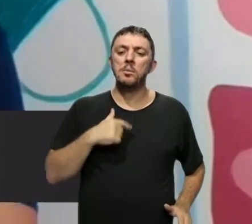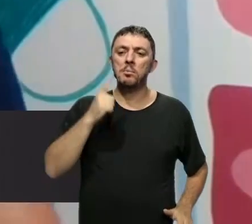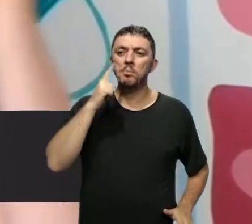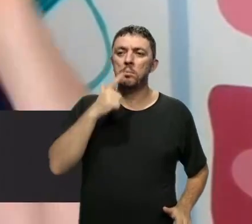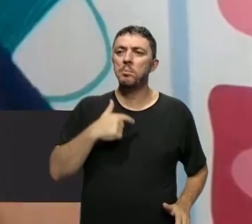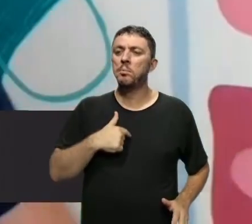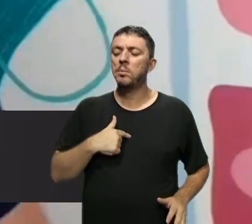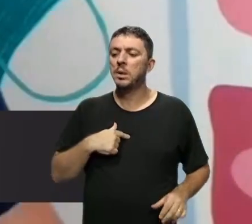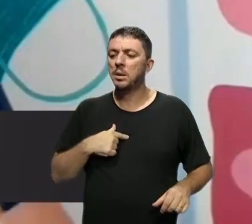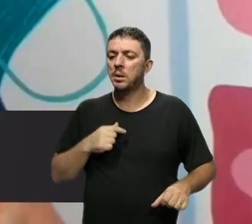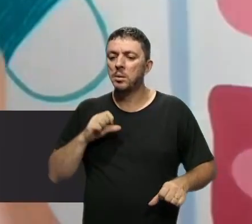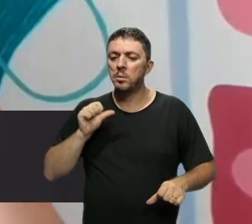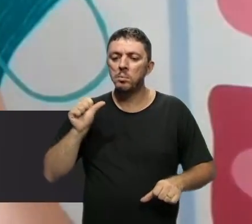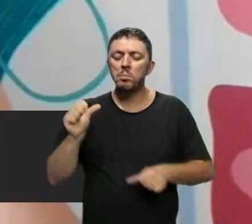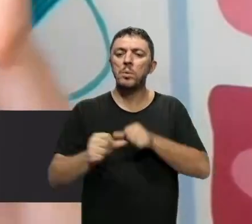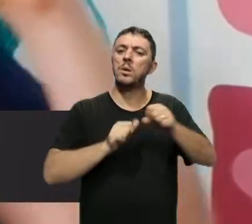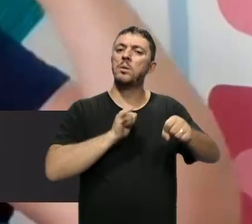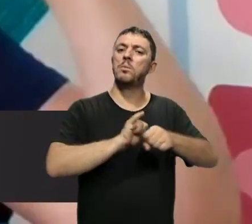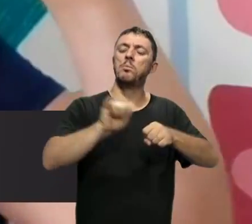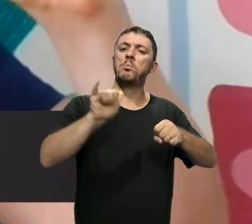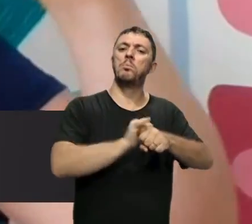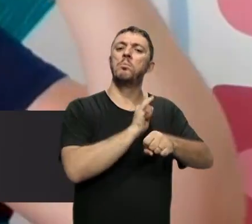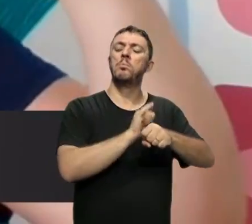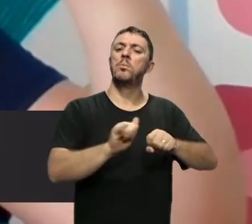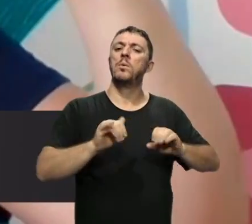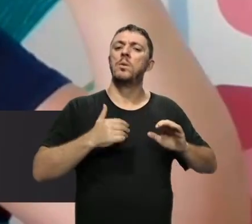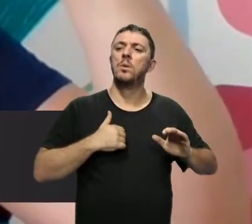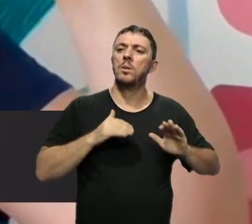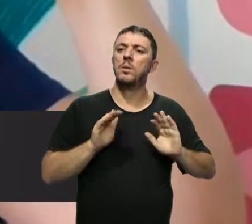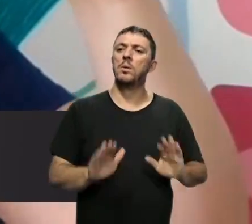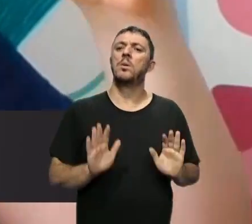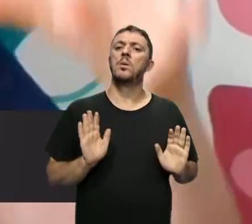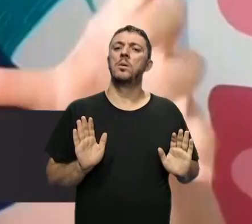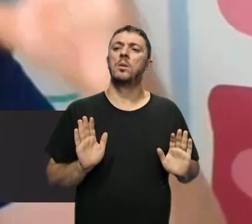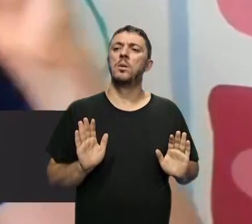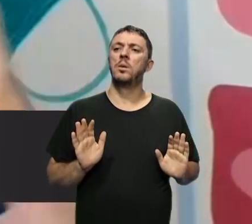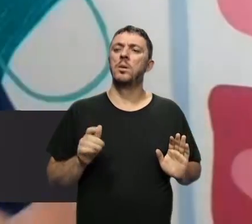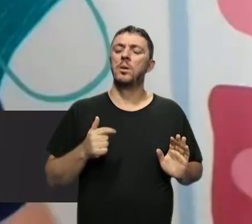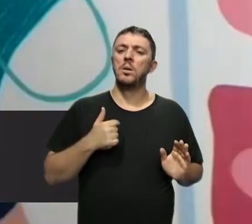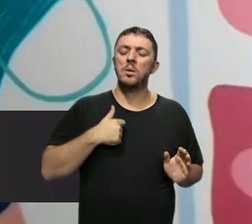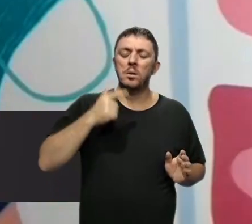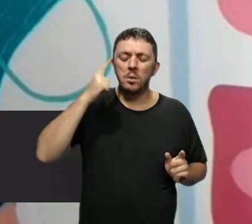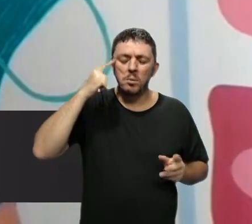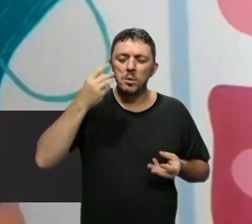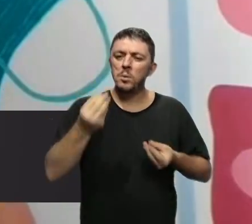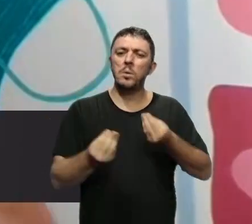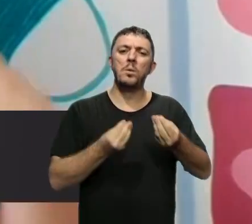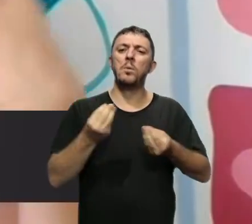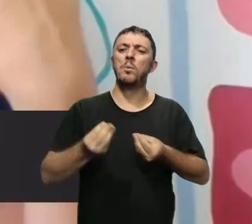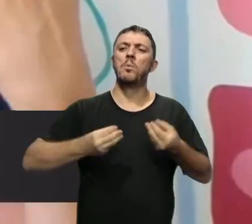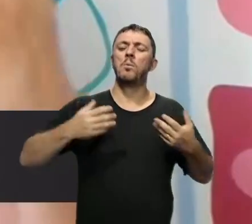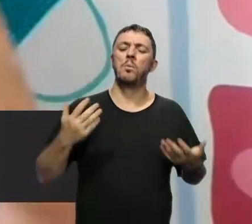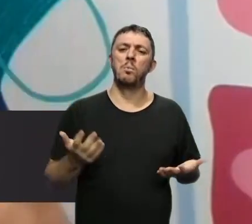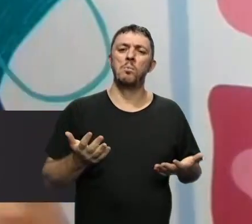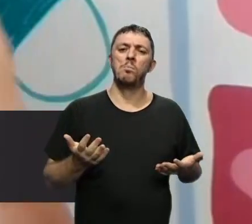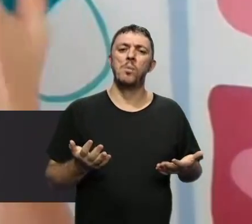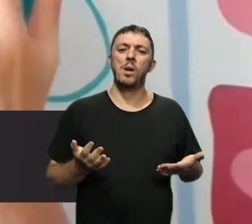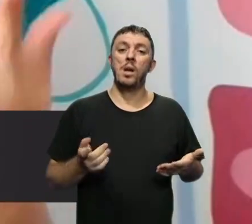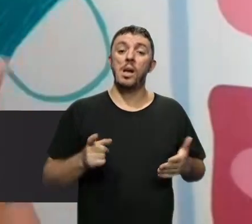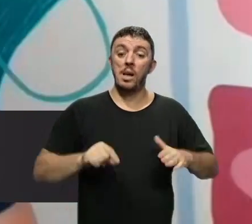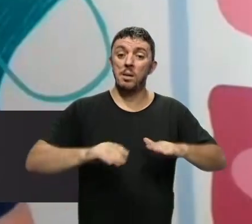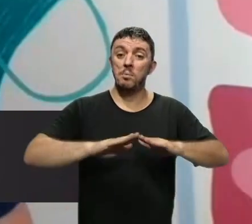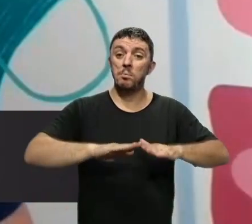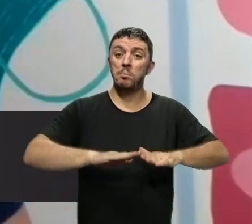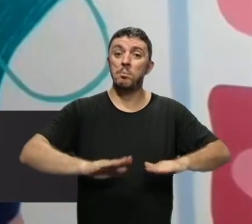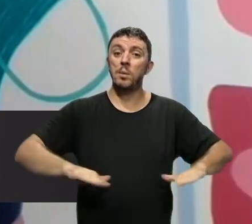de atividades todos os dias, ou era porque a minha pastinha de atividade das crianças estava menor do que as colegas, mas as crianças estavam o